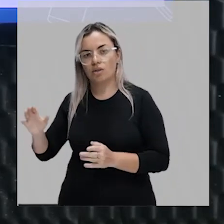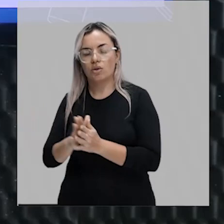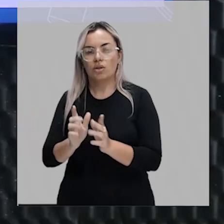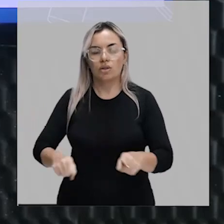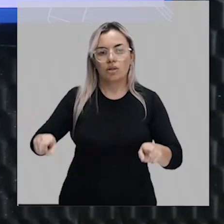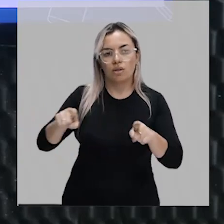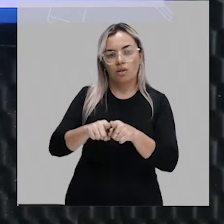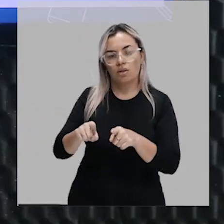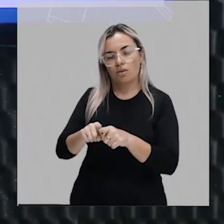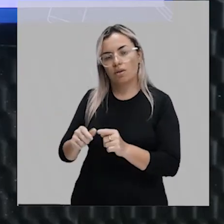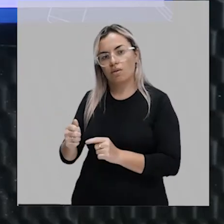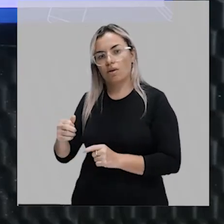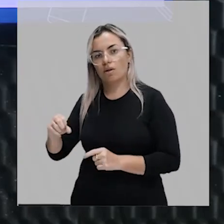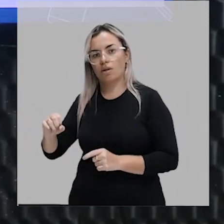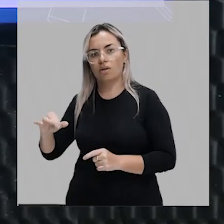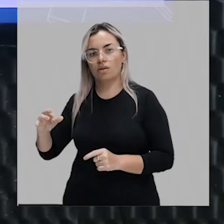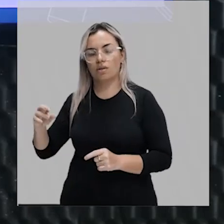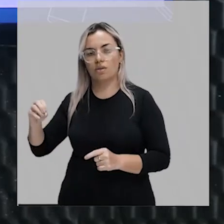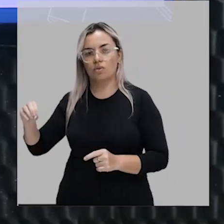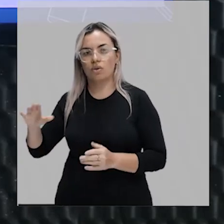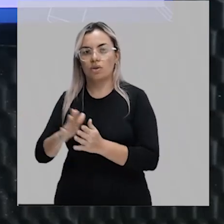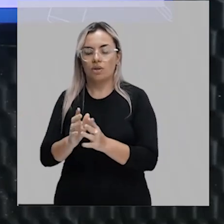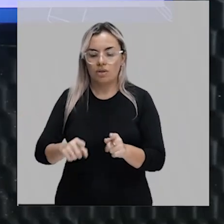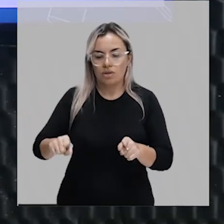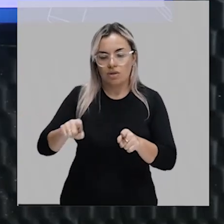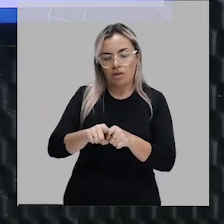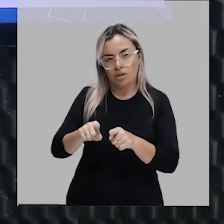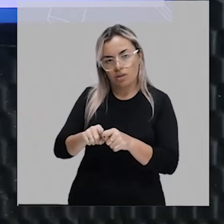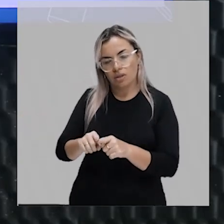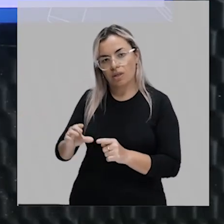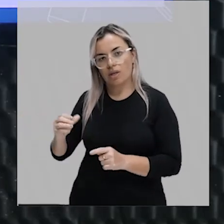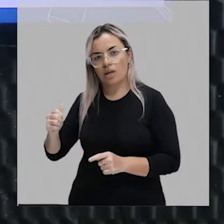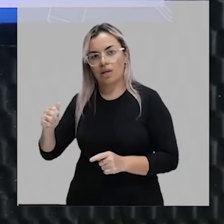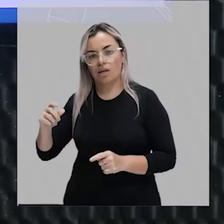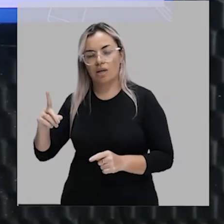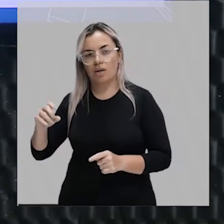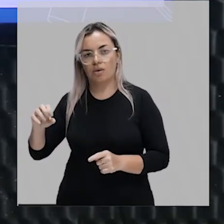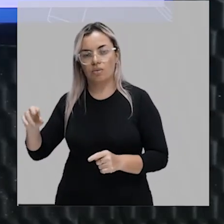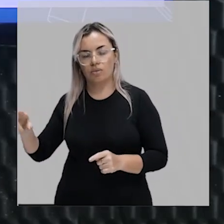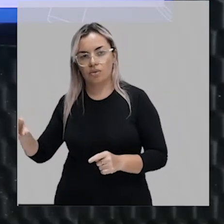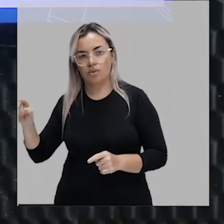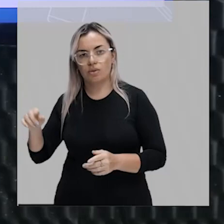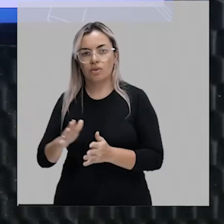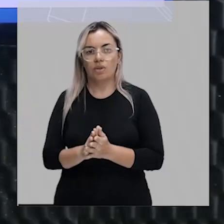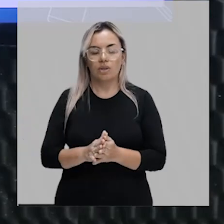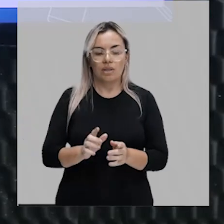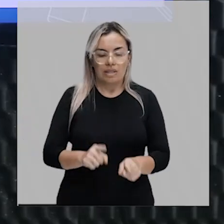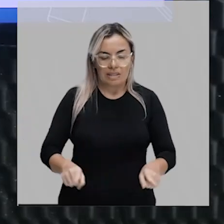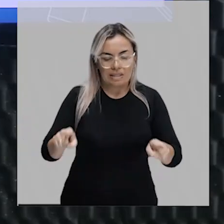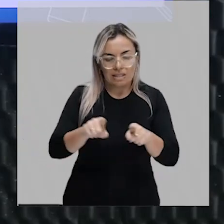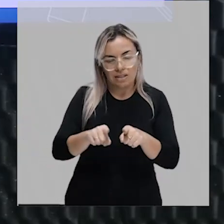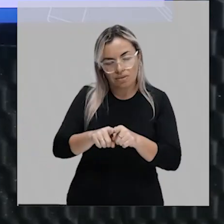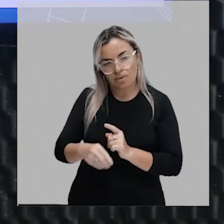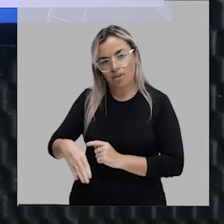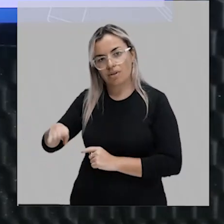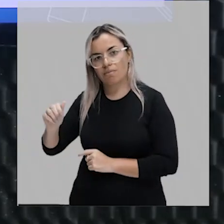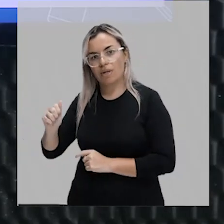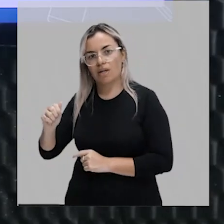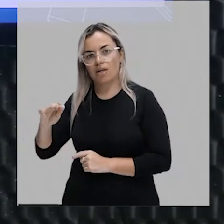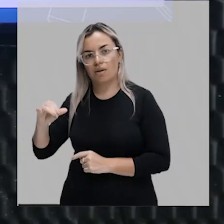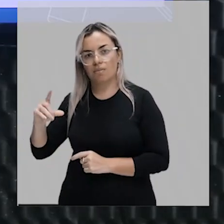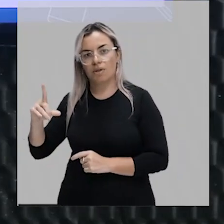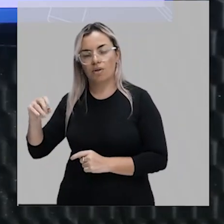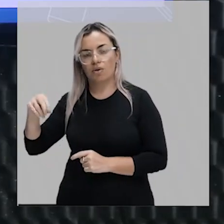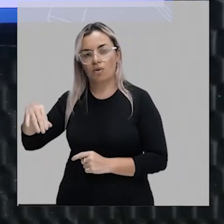assírios, os caldeus, os neobabilônicos. Então, são alguns